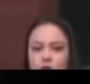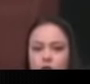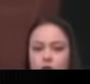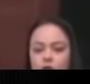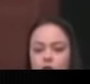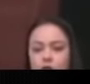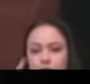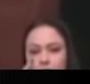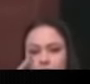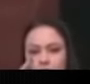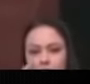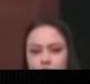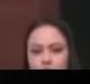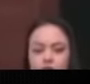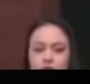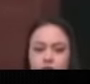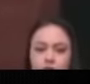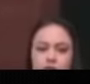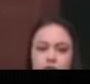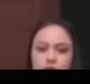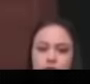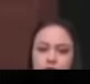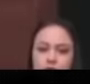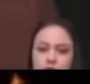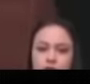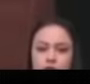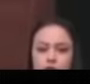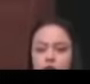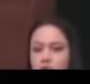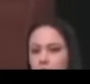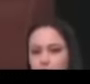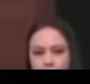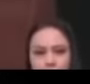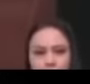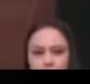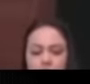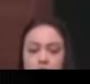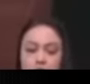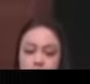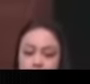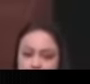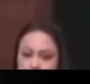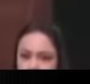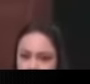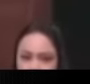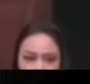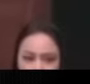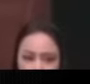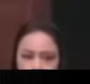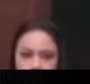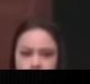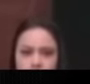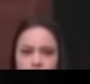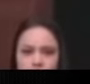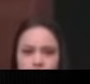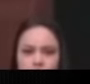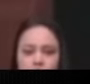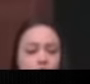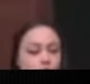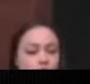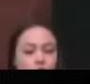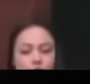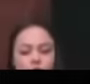deveria reconhecer que aquele título executivo judicial não subsiste. Se ele não o faz, e aí? Ele está não